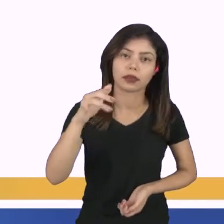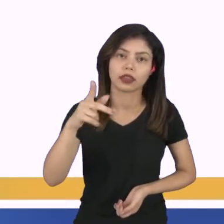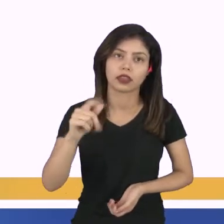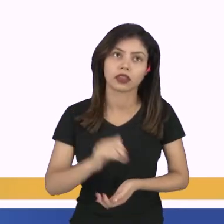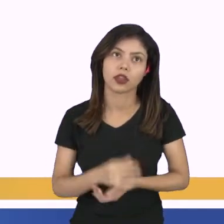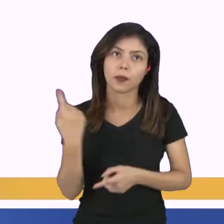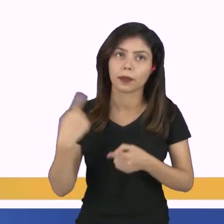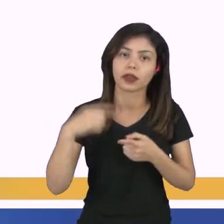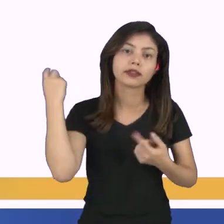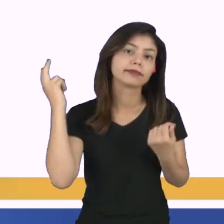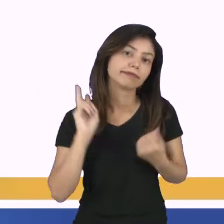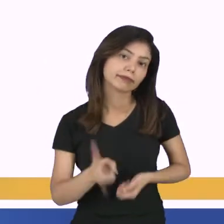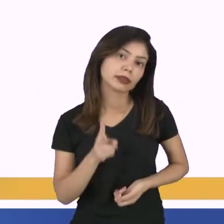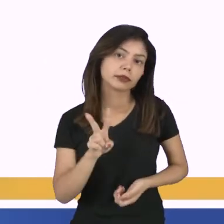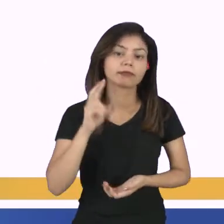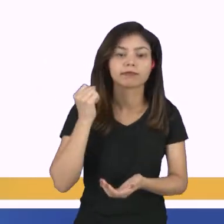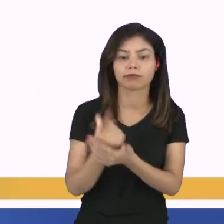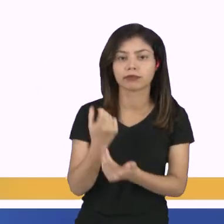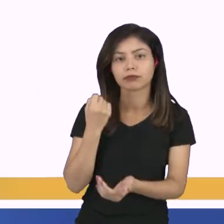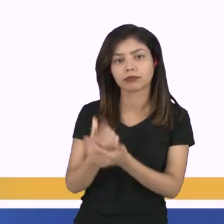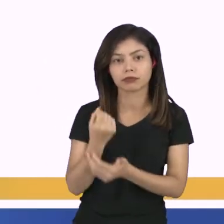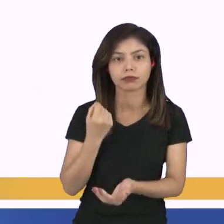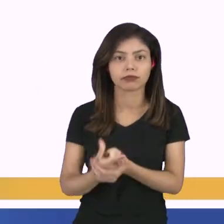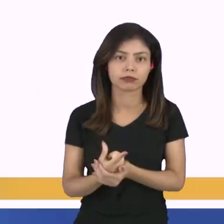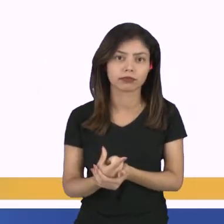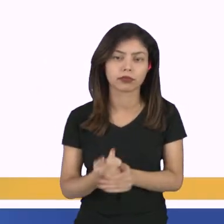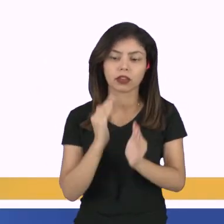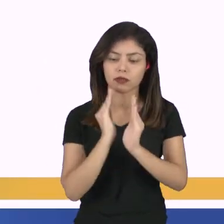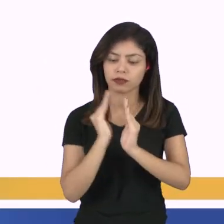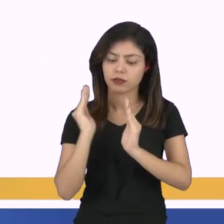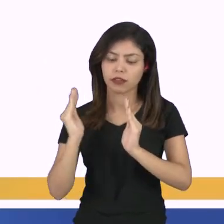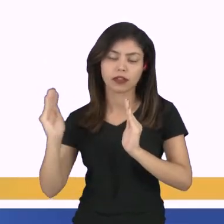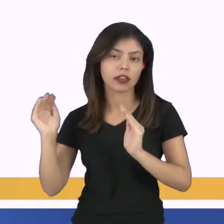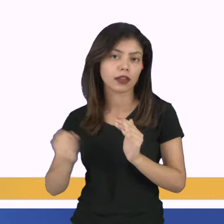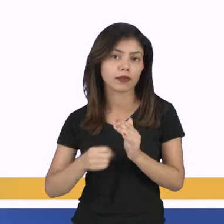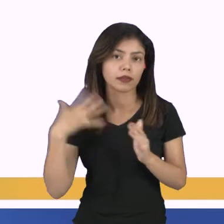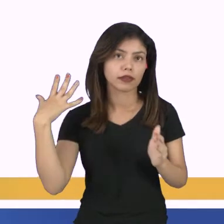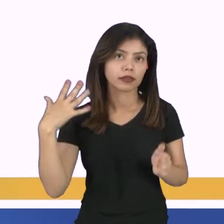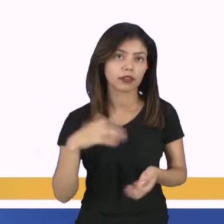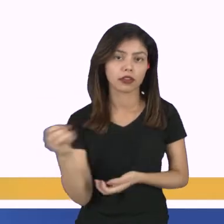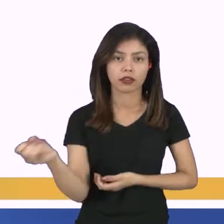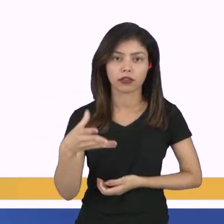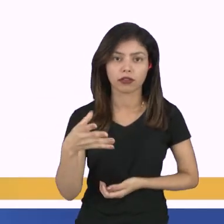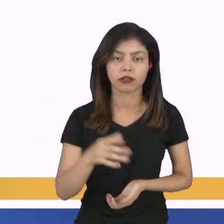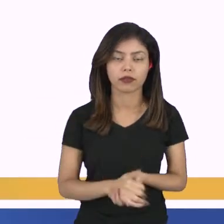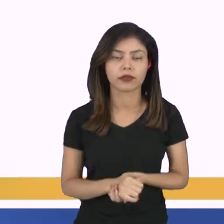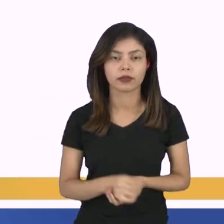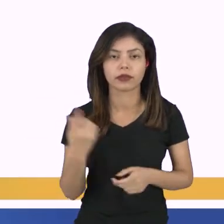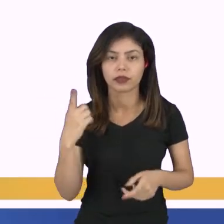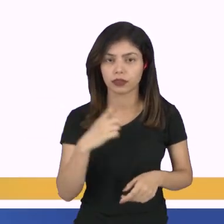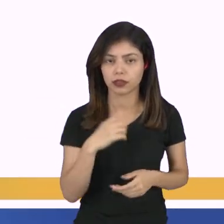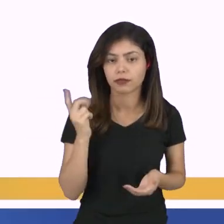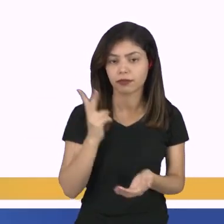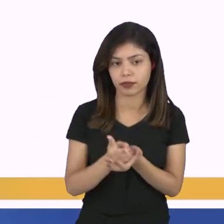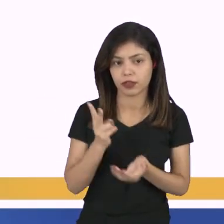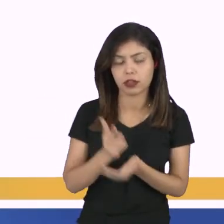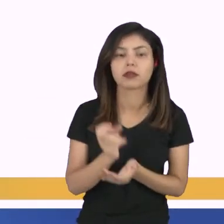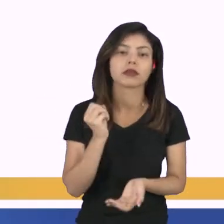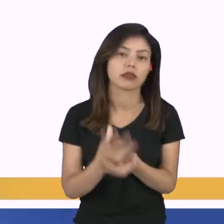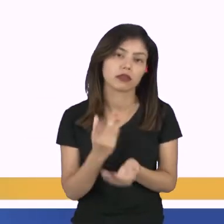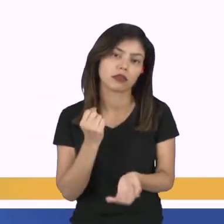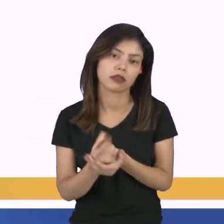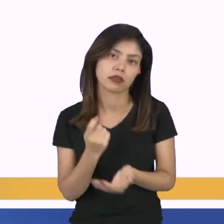porque ele sempre terá que comprar estoque de sementes transgênicas nova, causando uma dependência.